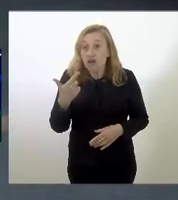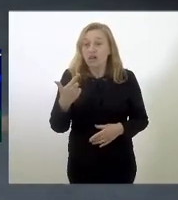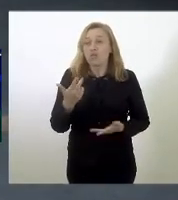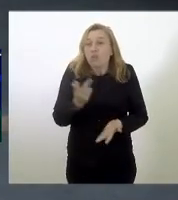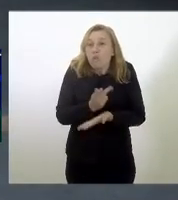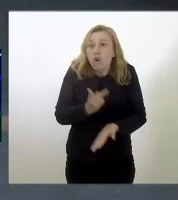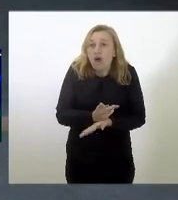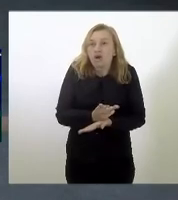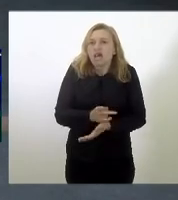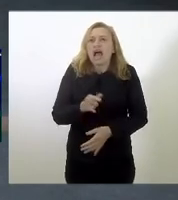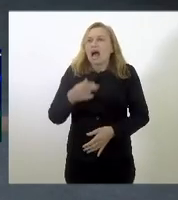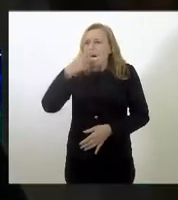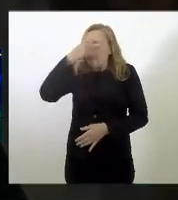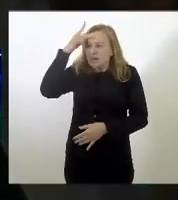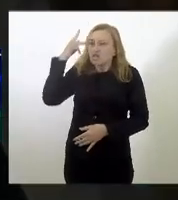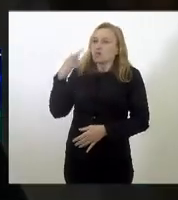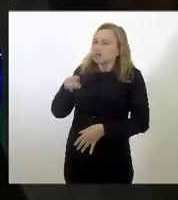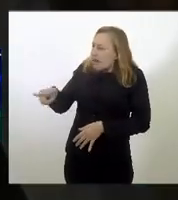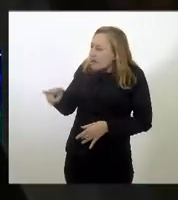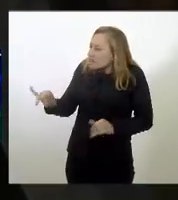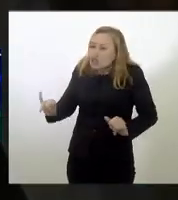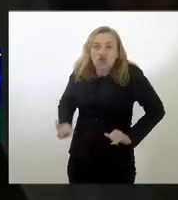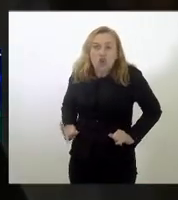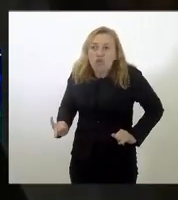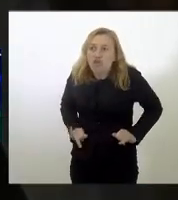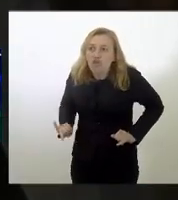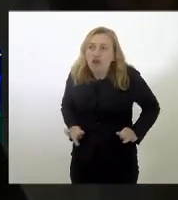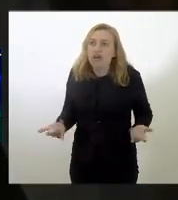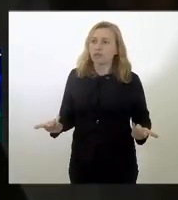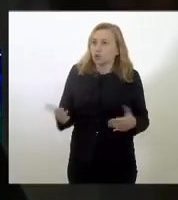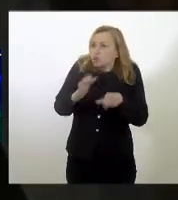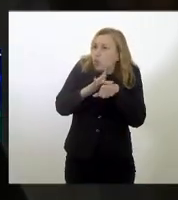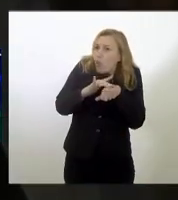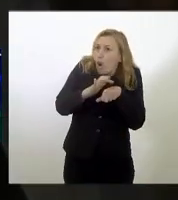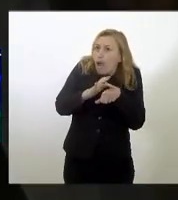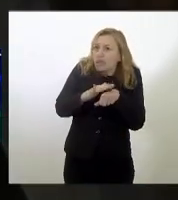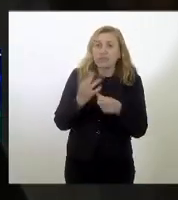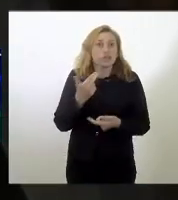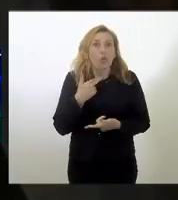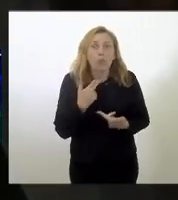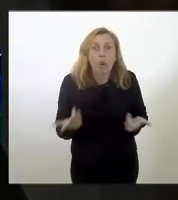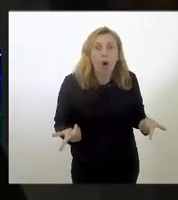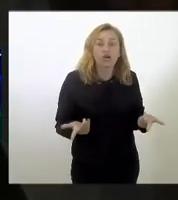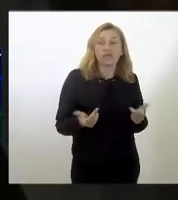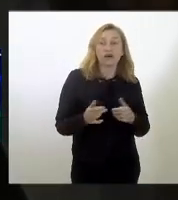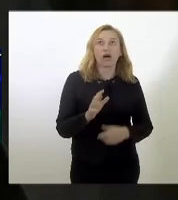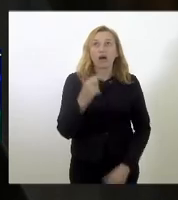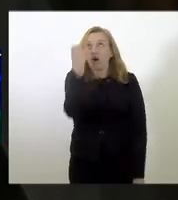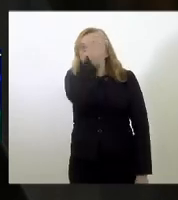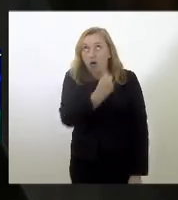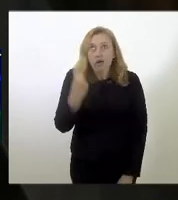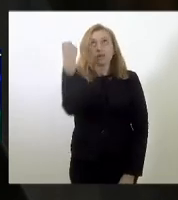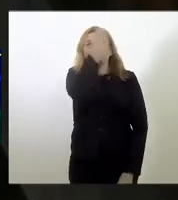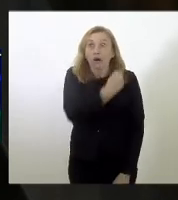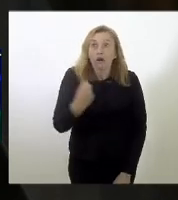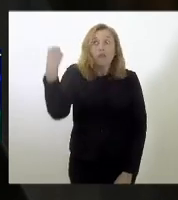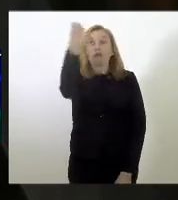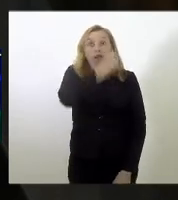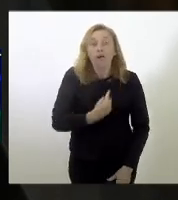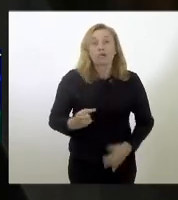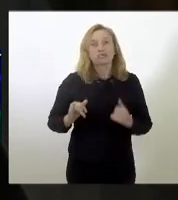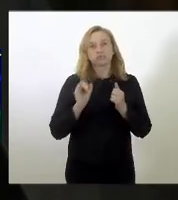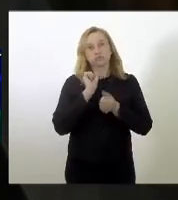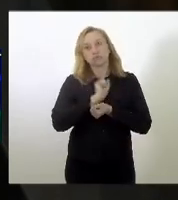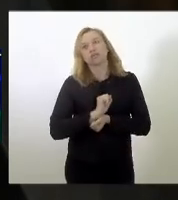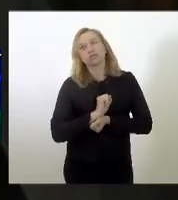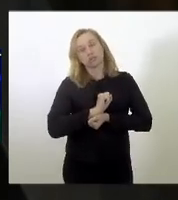está sofrendo algum tipo de enfermidade e não pode ficar horas e horas esperando. E que eu ouvi